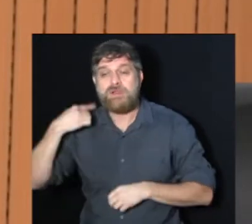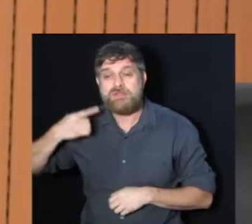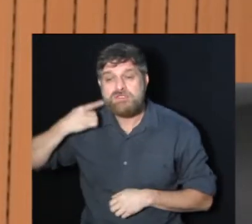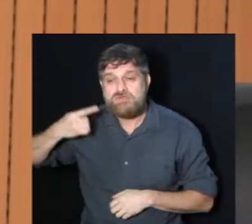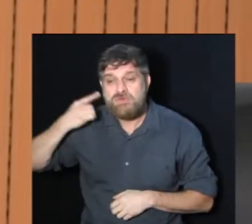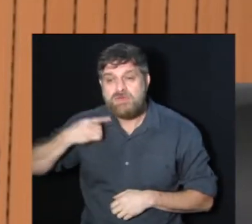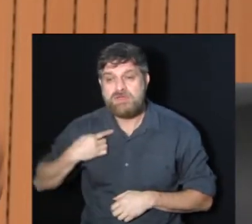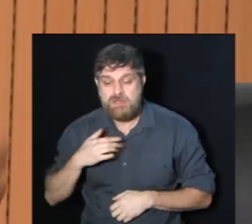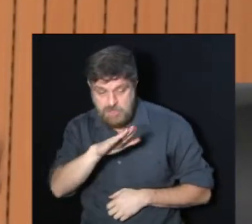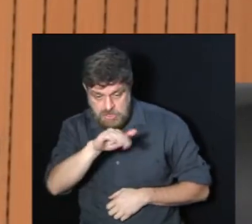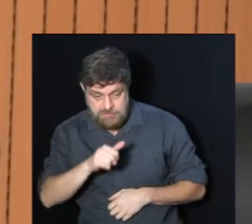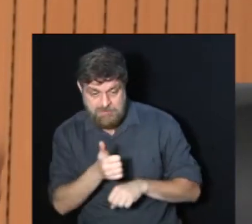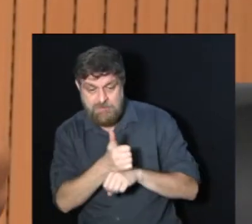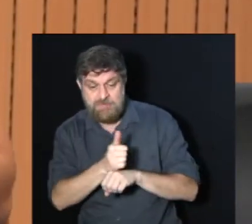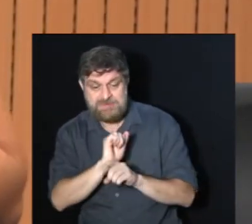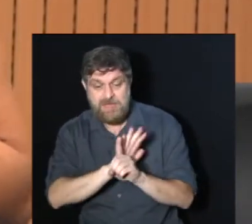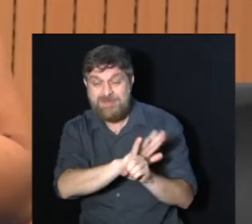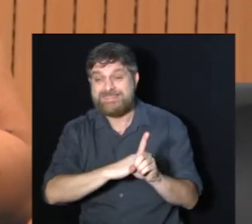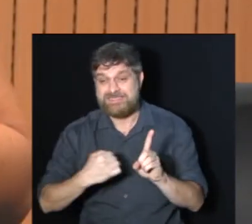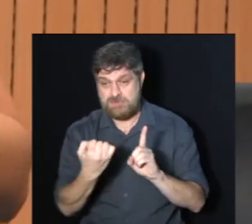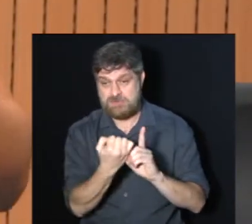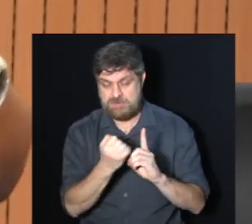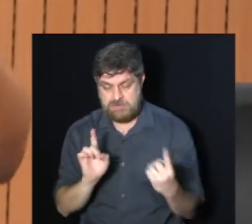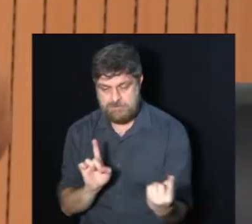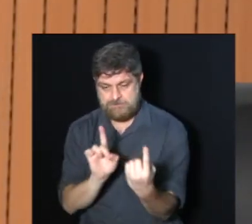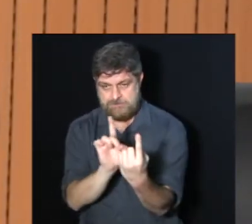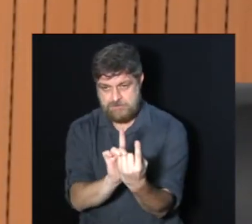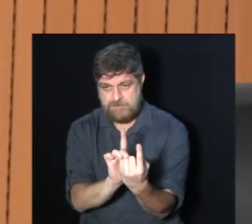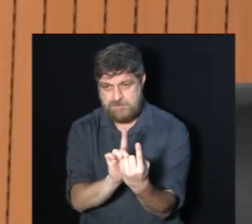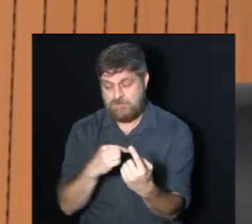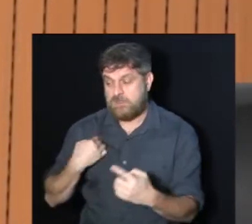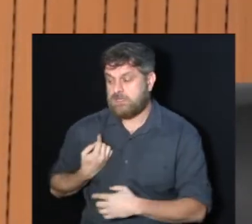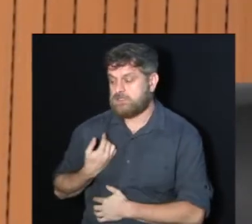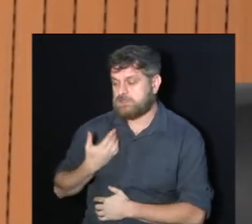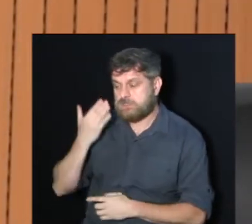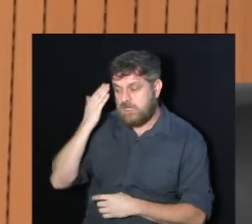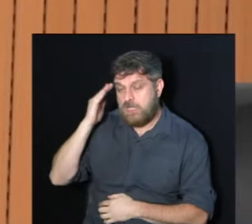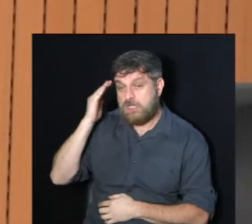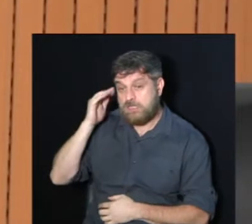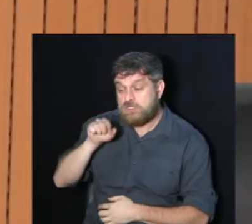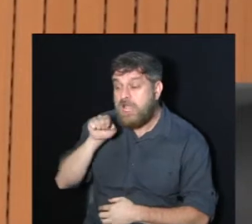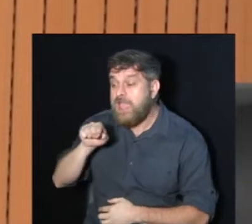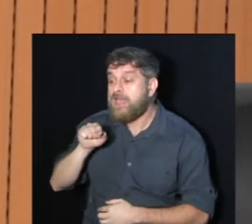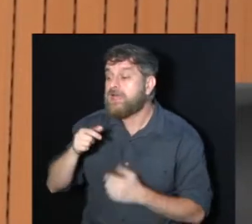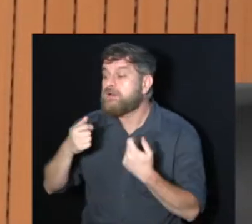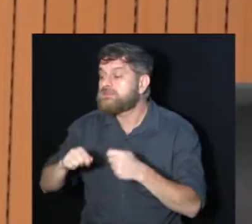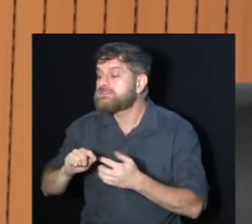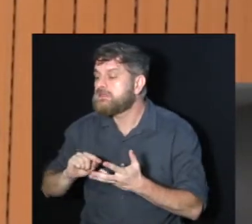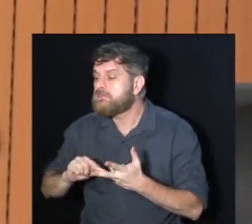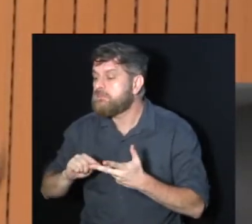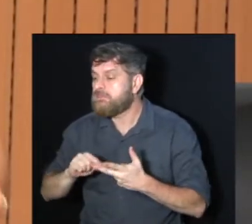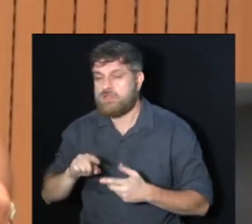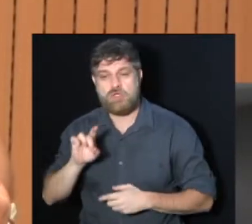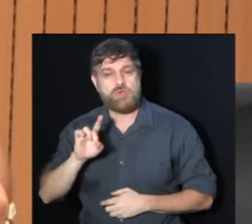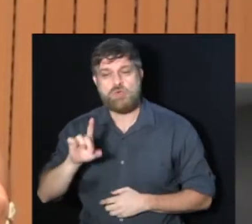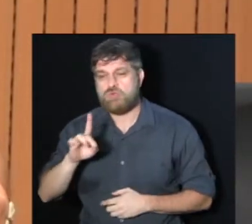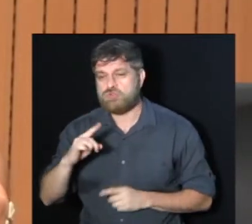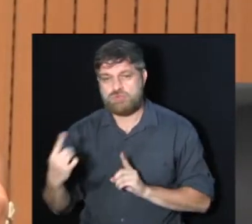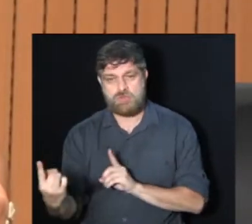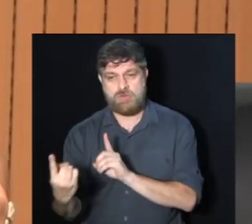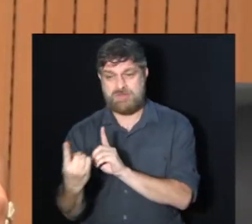com uma assistente social, porque esse era o nosso trabalho. A gente entendia que se fazia necessário não só ter o